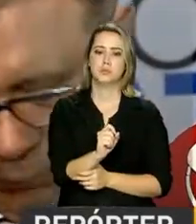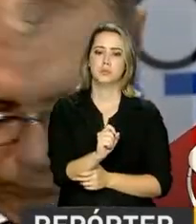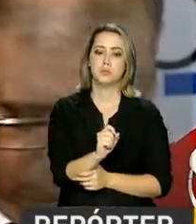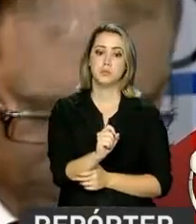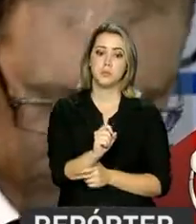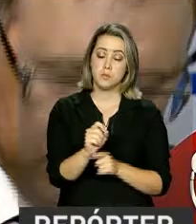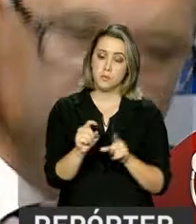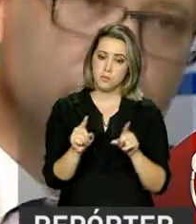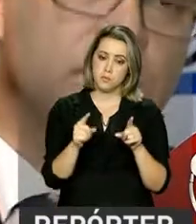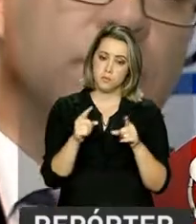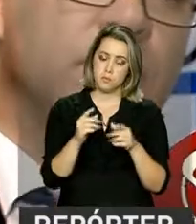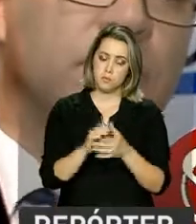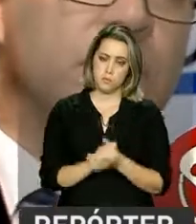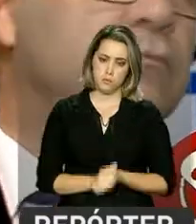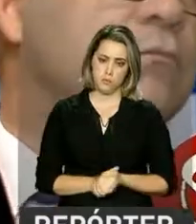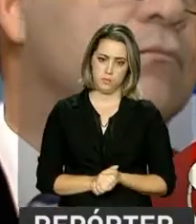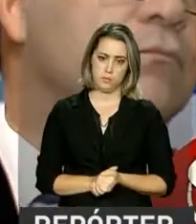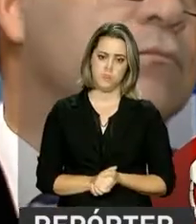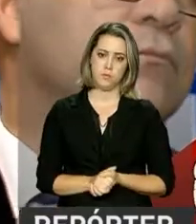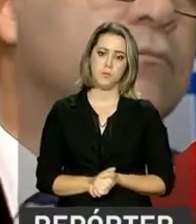ainda mais com